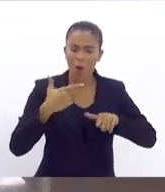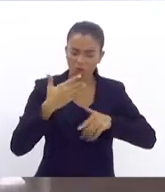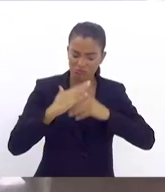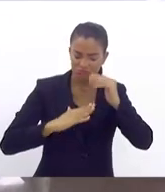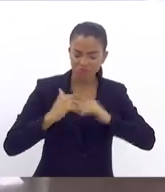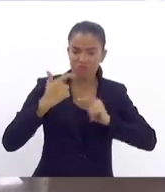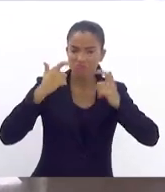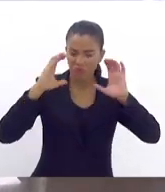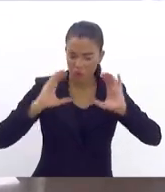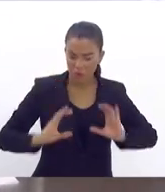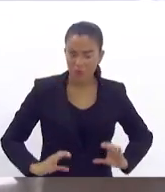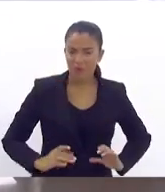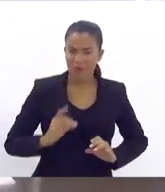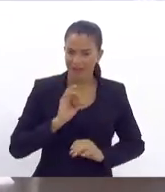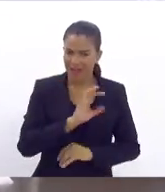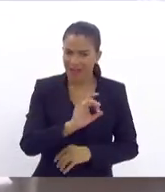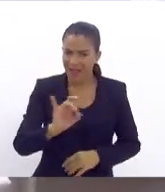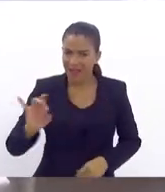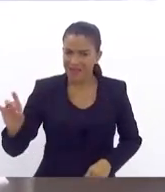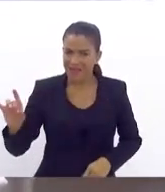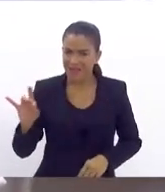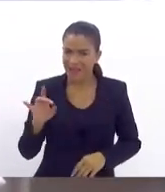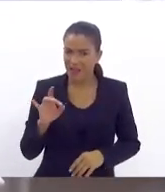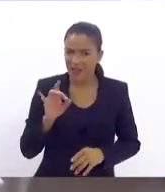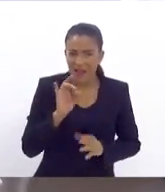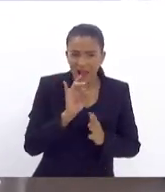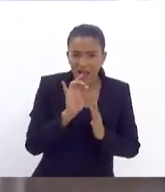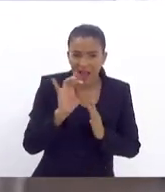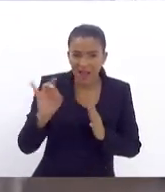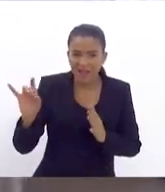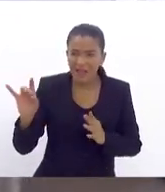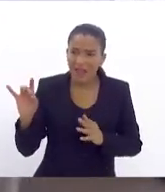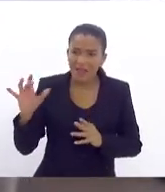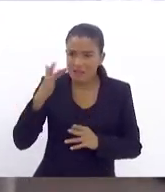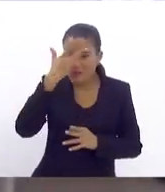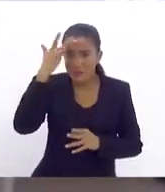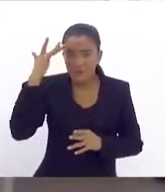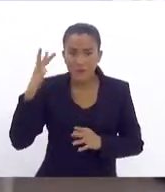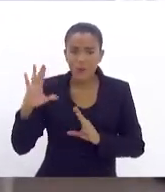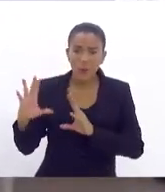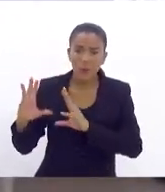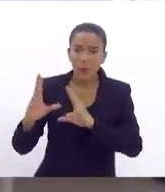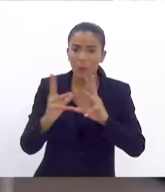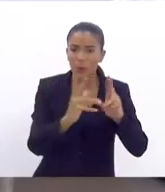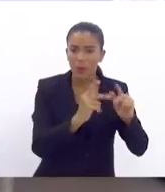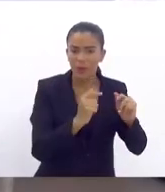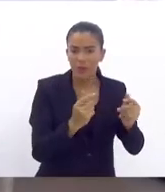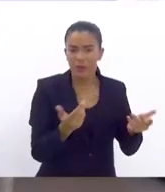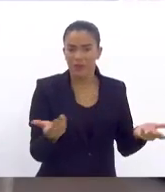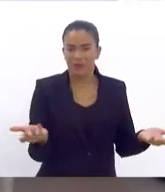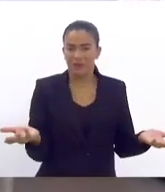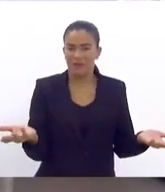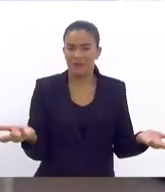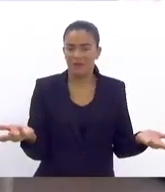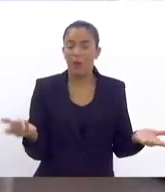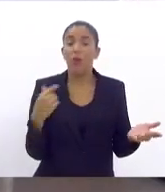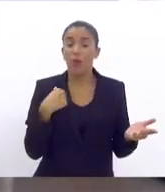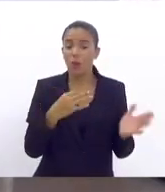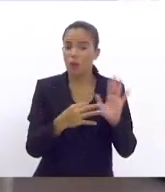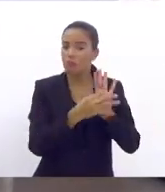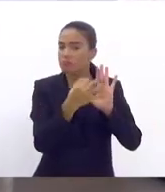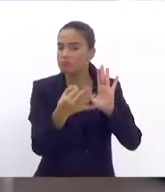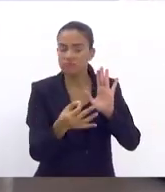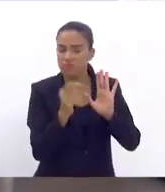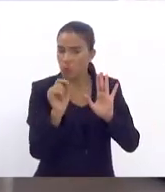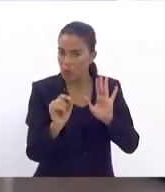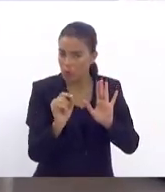Cada entidade tem que demonstrar no ano anterior, uma a uma, todas as pessoas que atendeu, etc. Então, o que eu proponho? Como